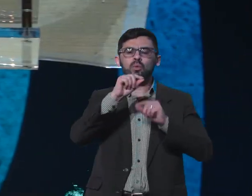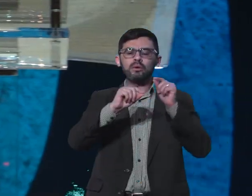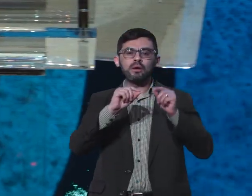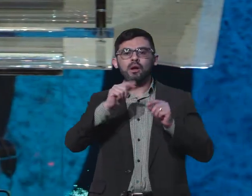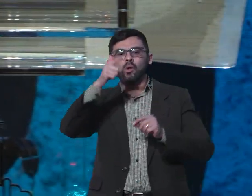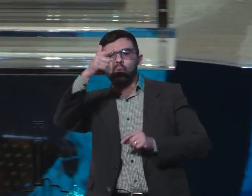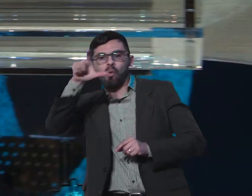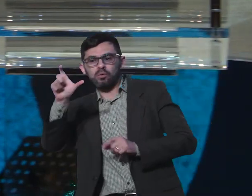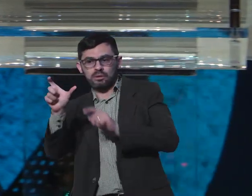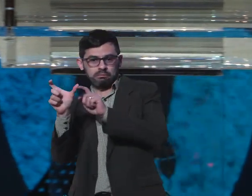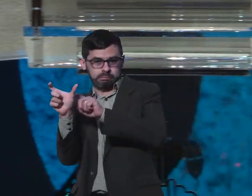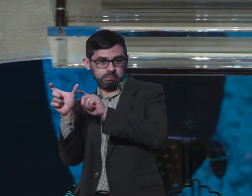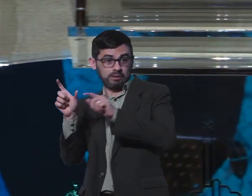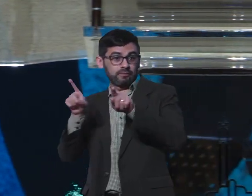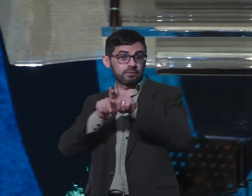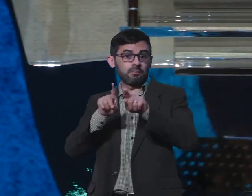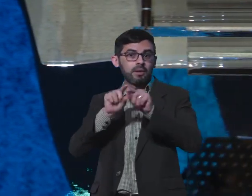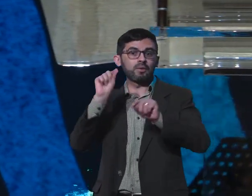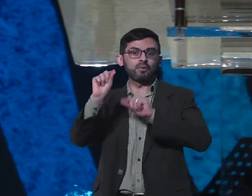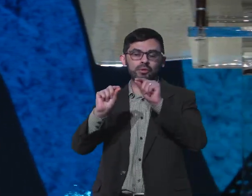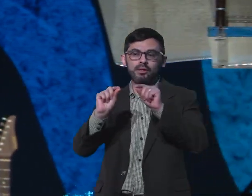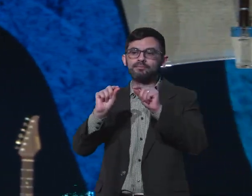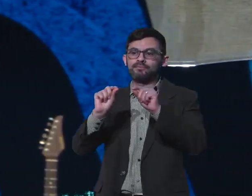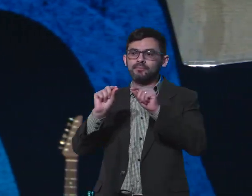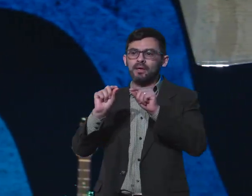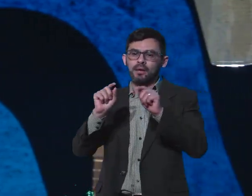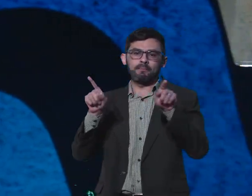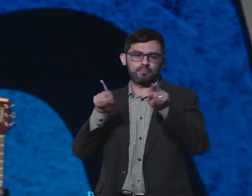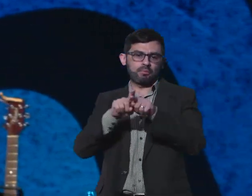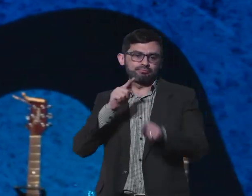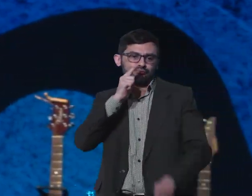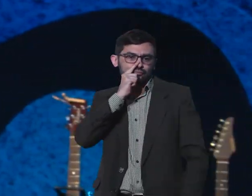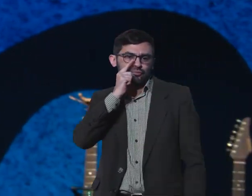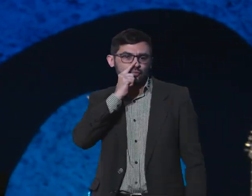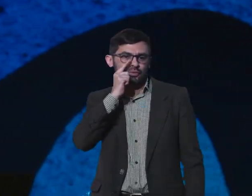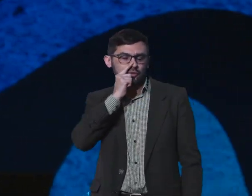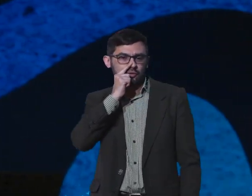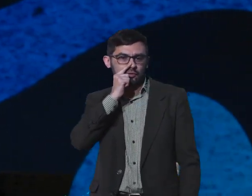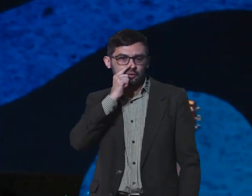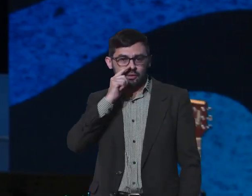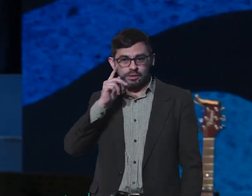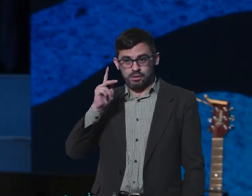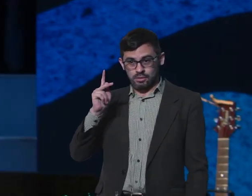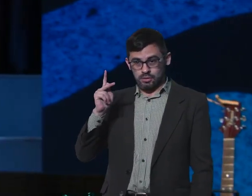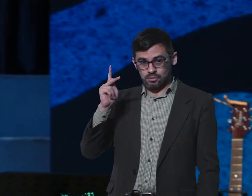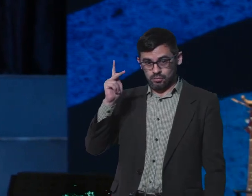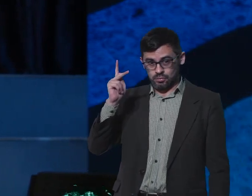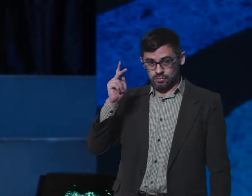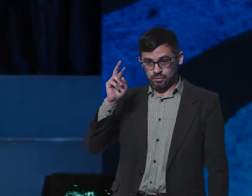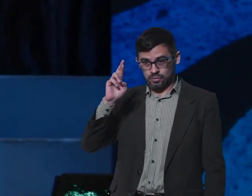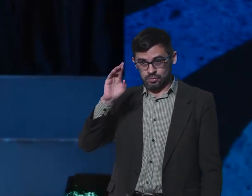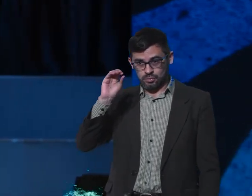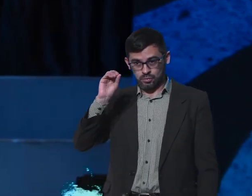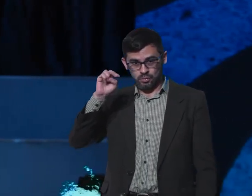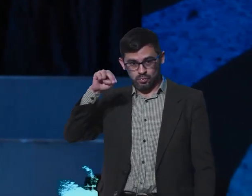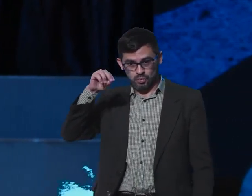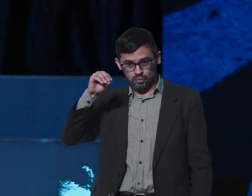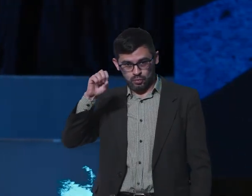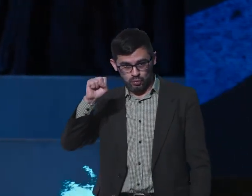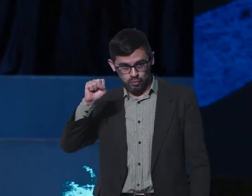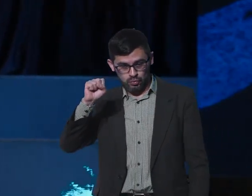palavra que é uma palavra grega, cronos, que gera a